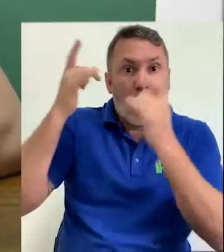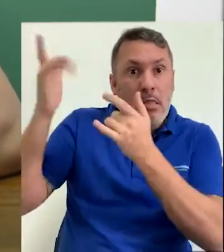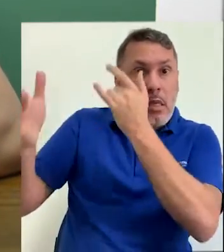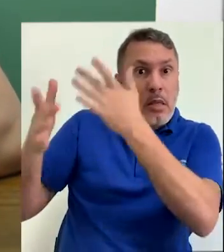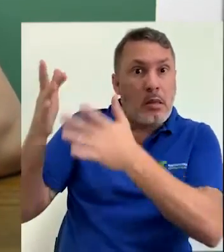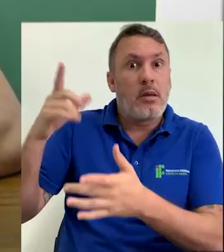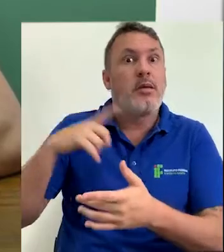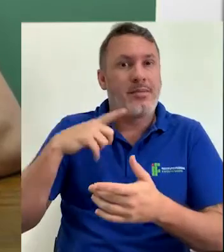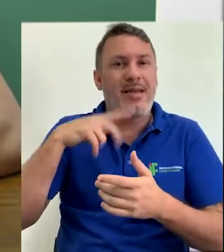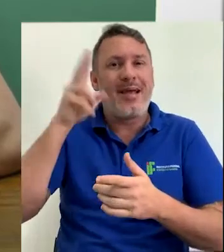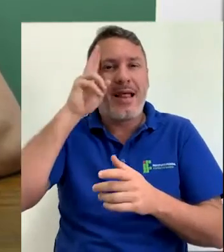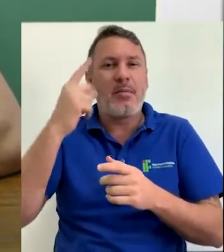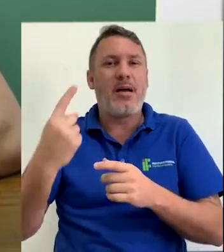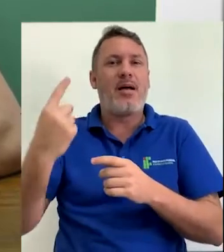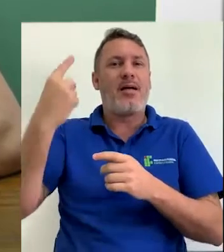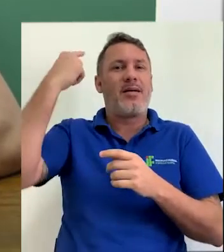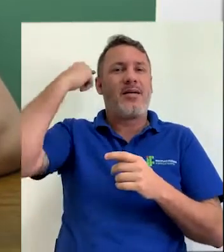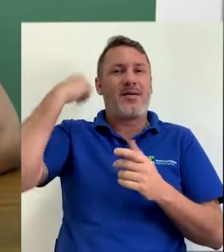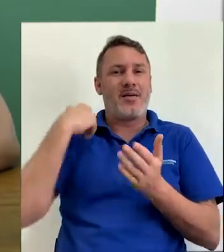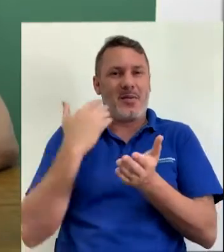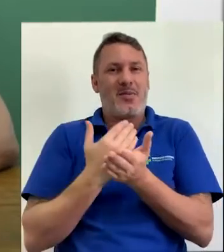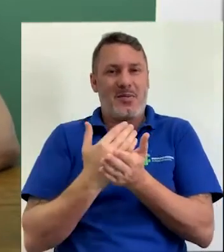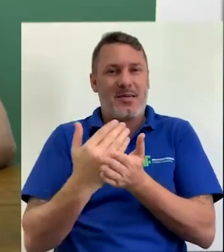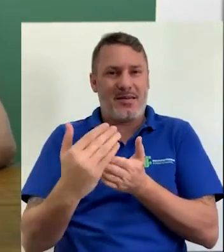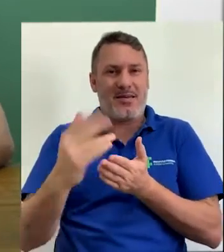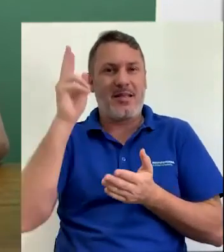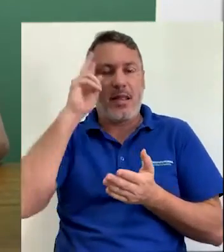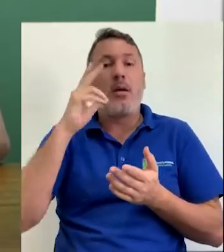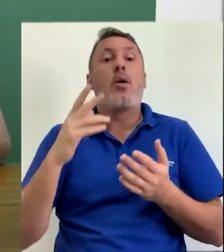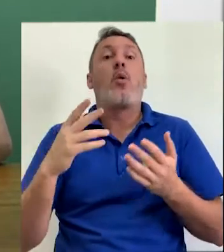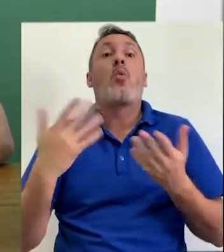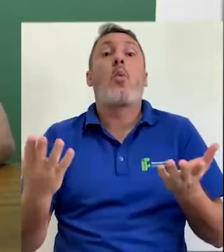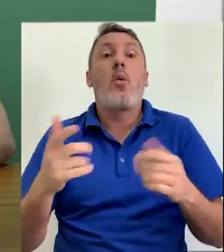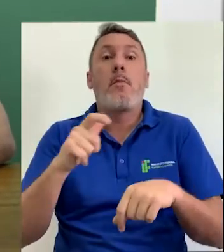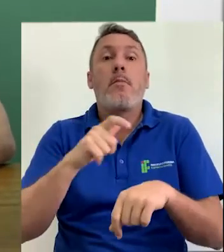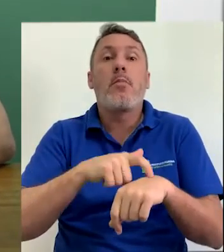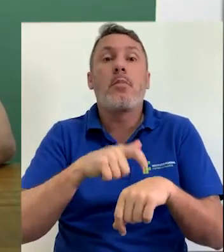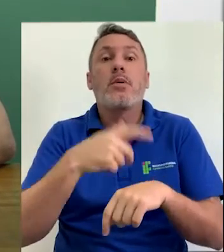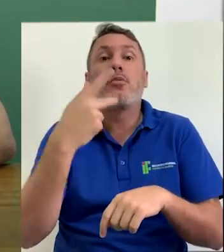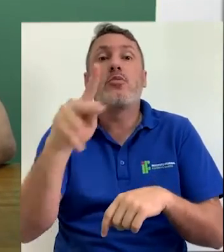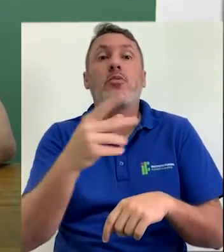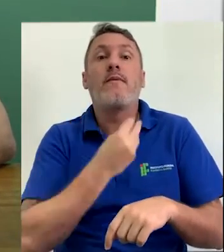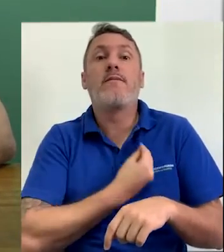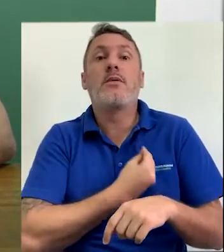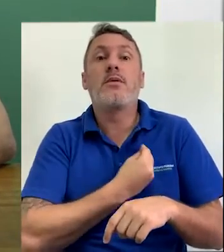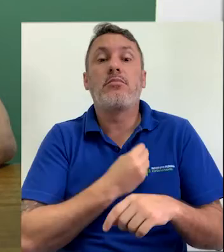Retornando àquela fase inicial nossa. Em que fase da vida eu me encontro?